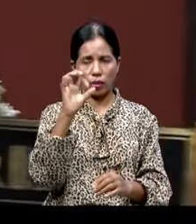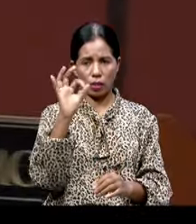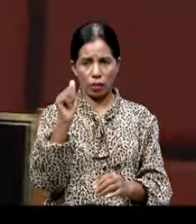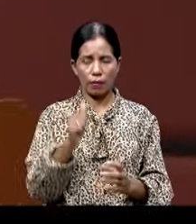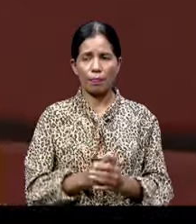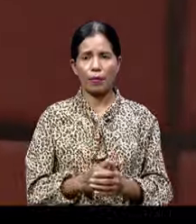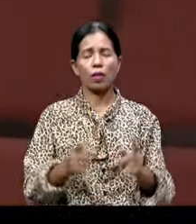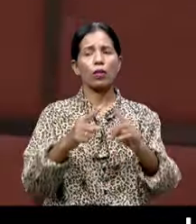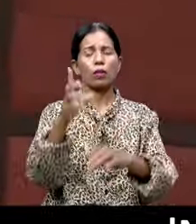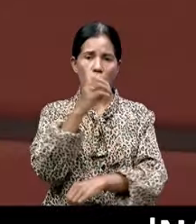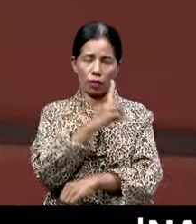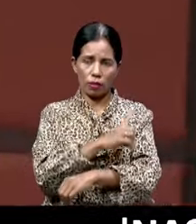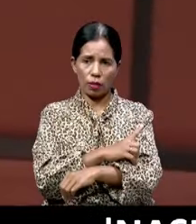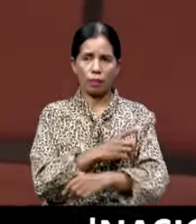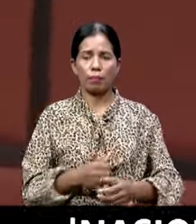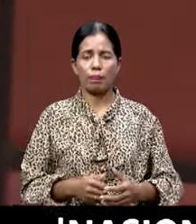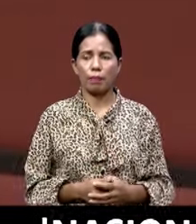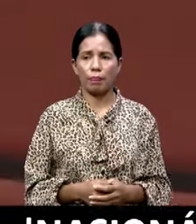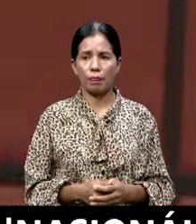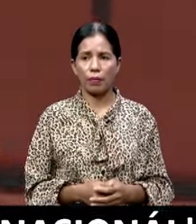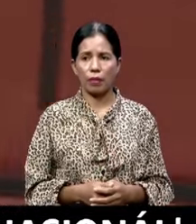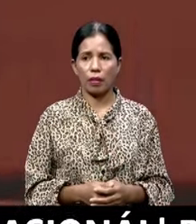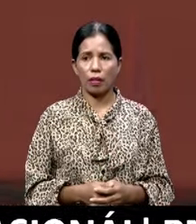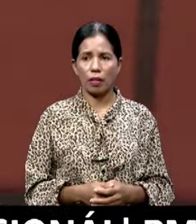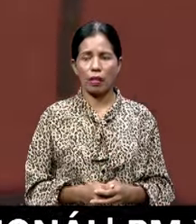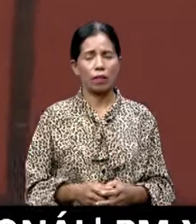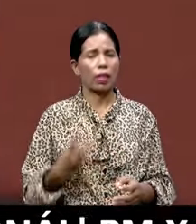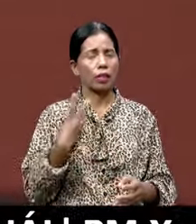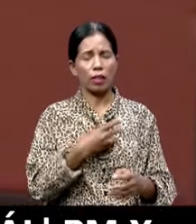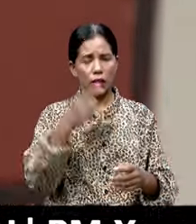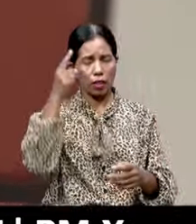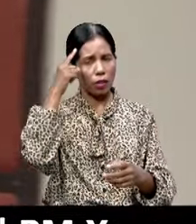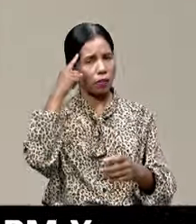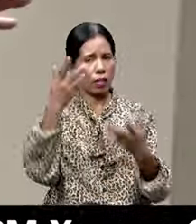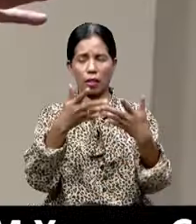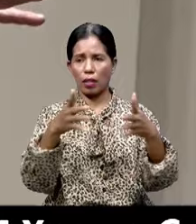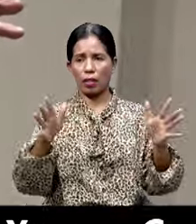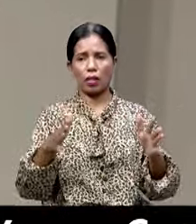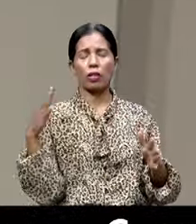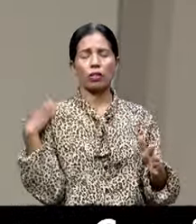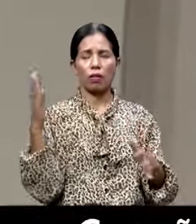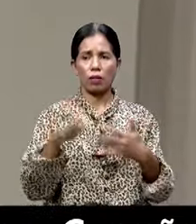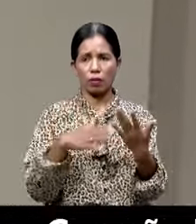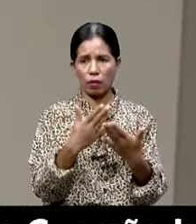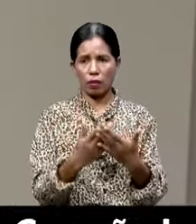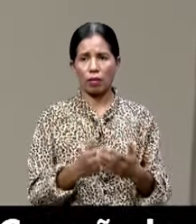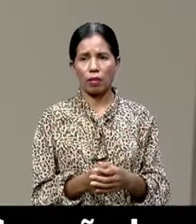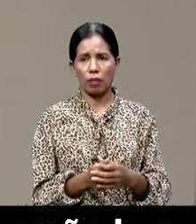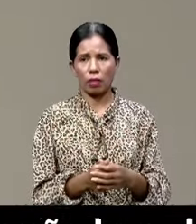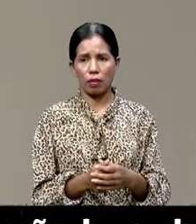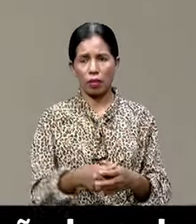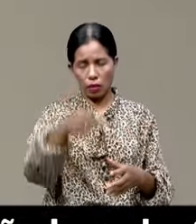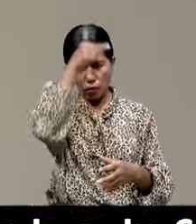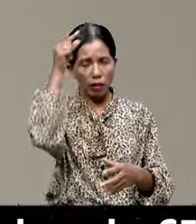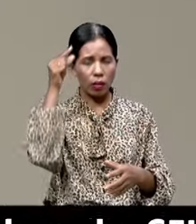Também olha agora. Quanto raciocínio leiona. Jovem Sira. Niato graduado